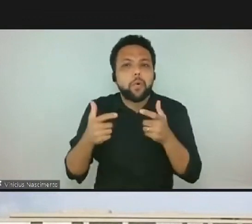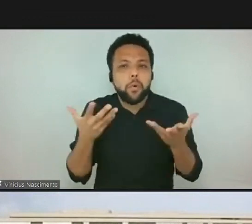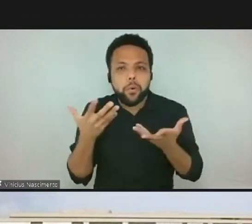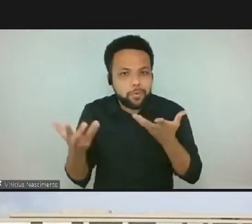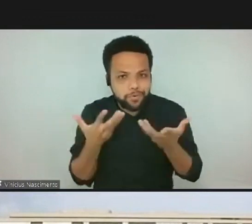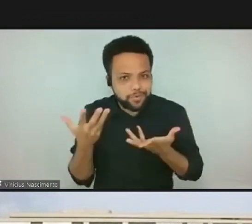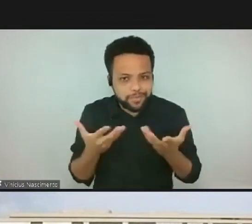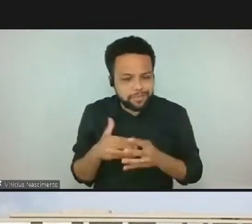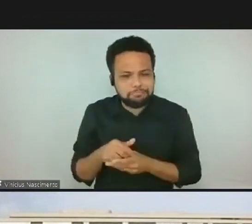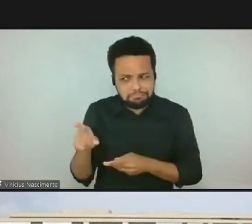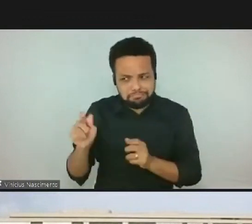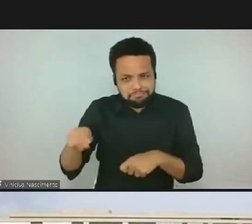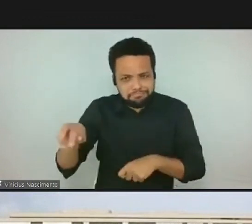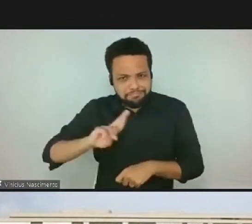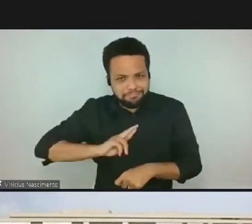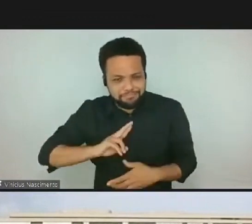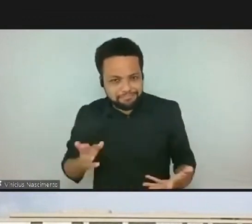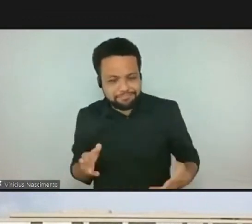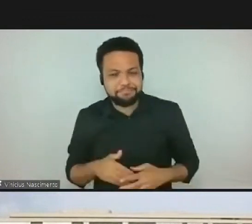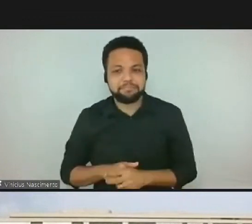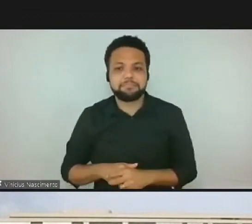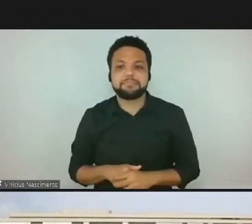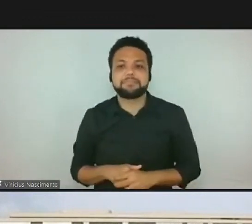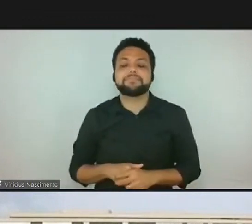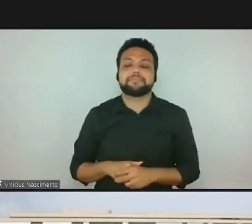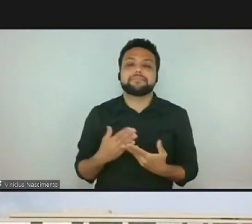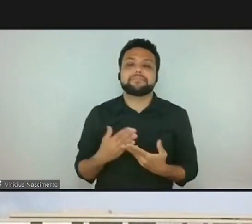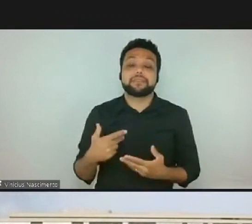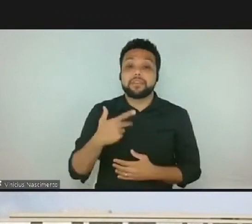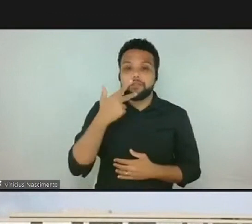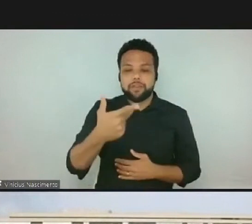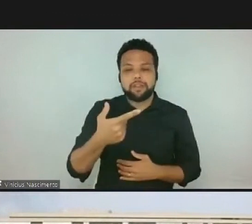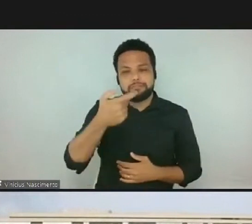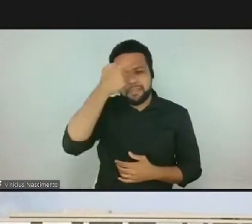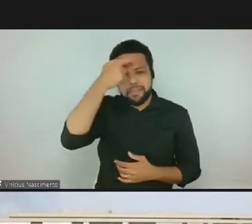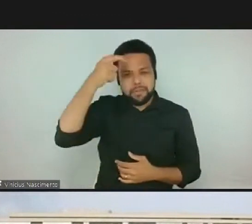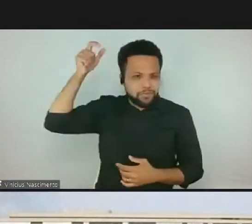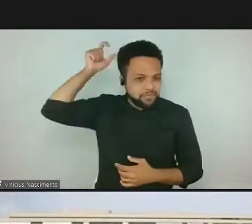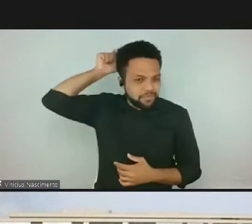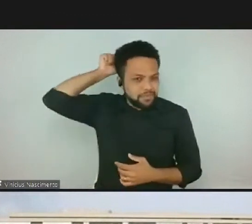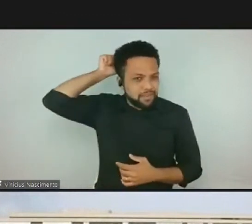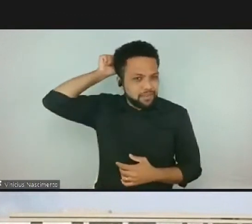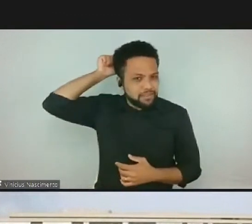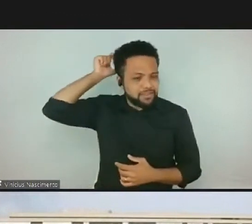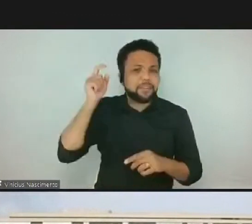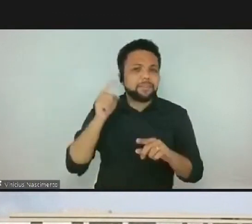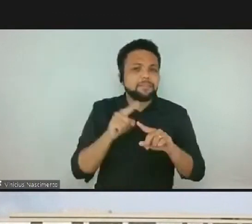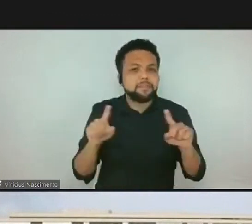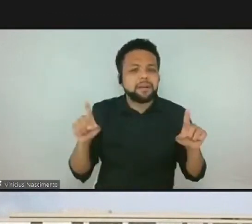contas, eu estou falando do inconsciente, mas eu acho